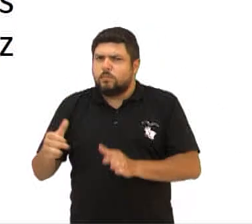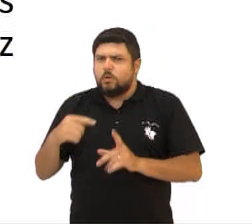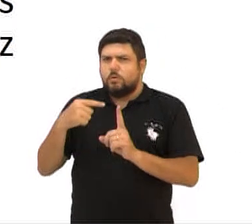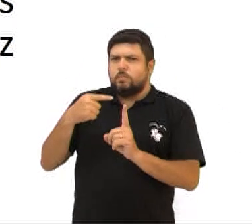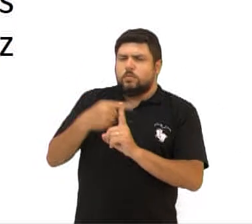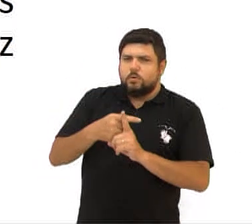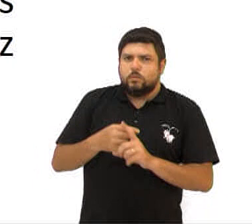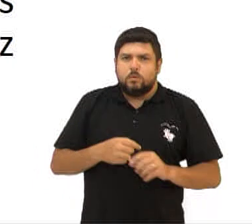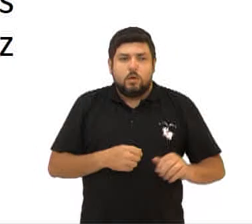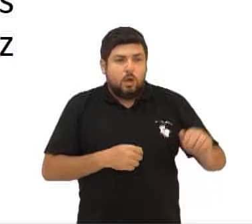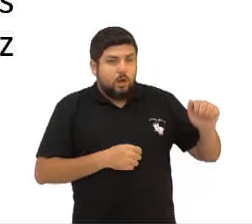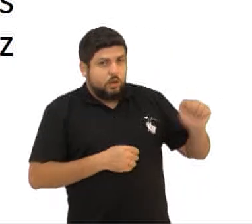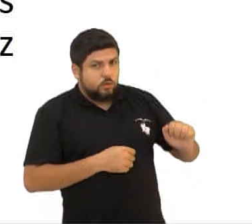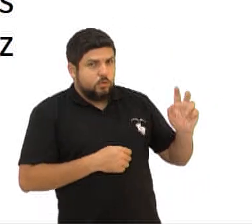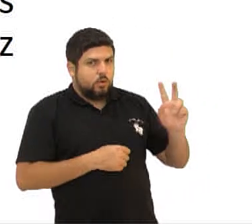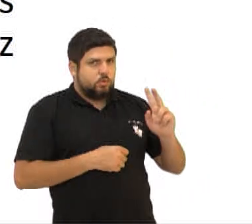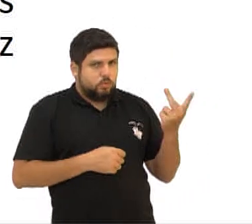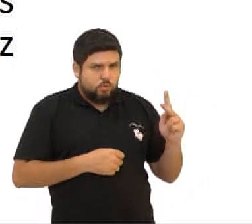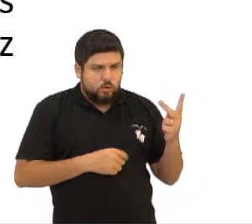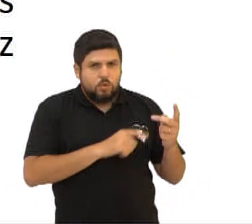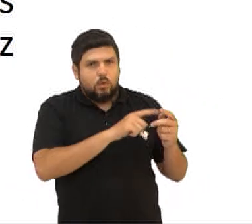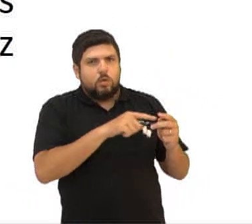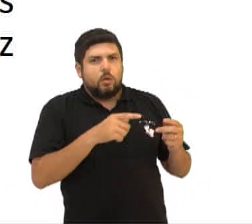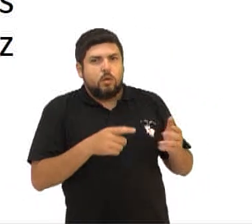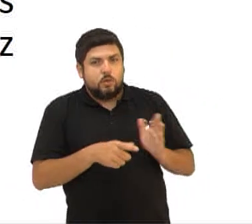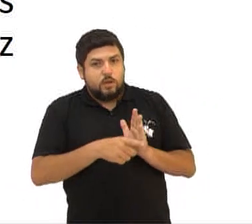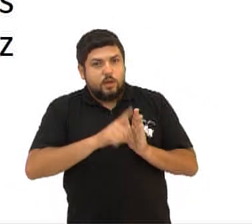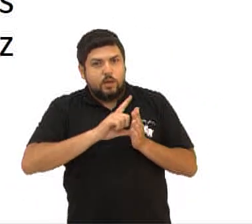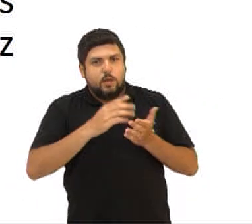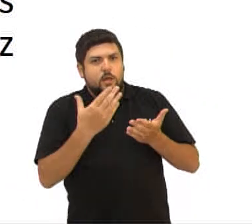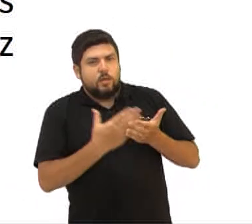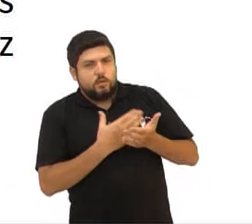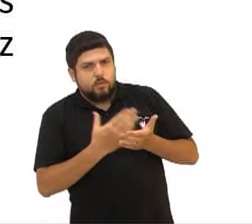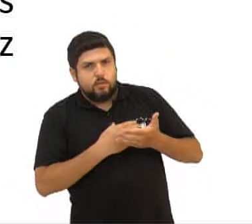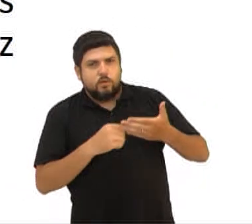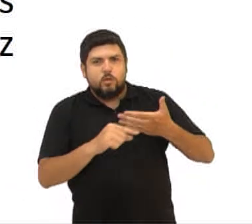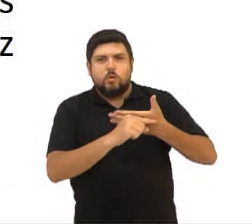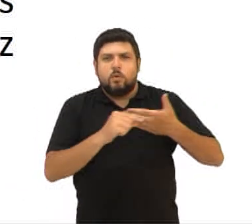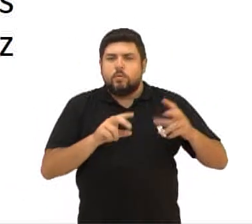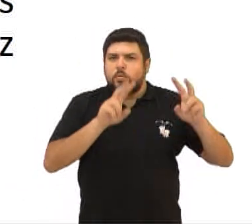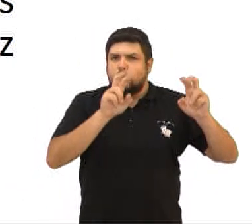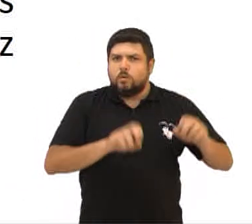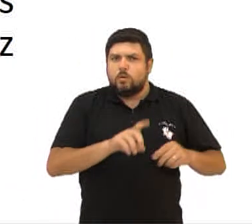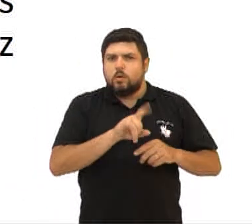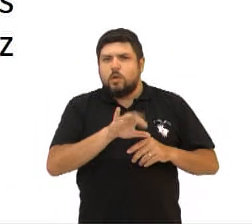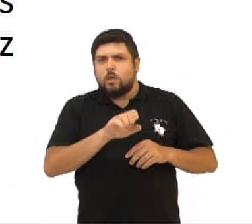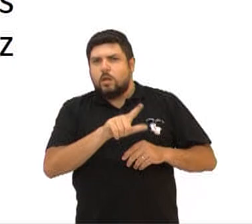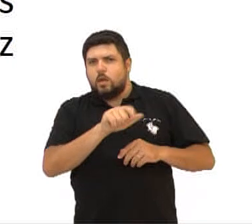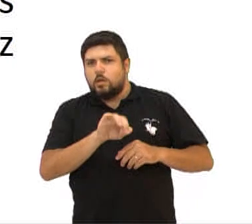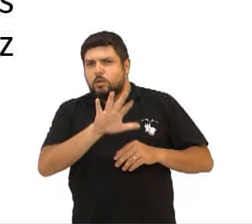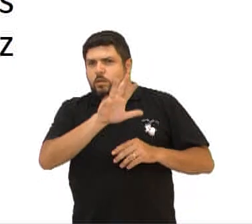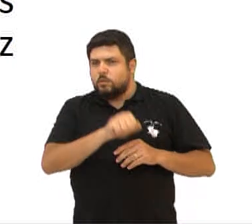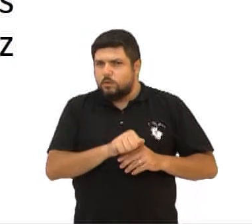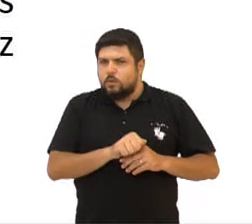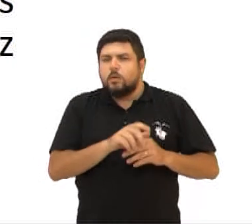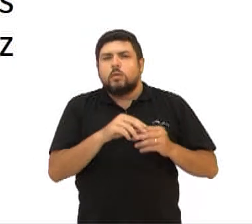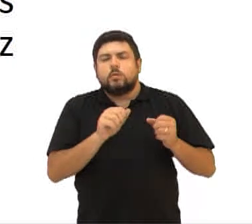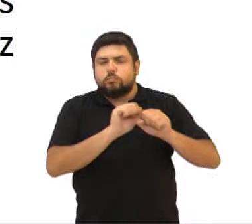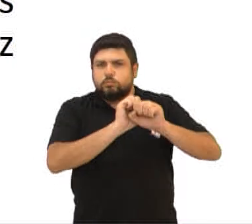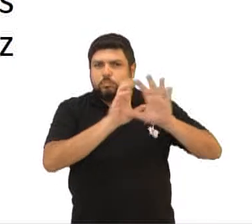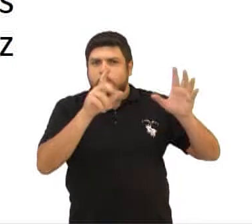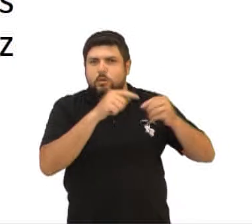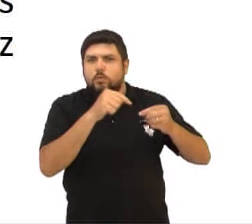o Horkheimer, no livro que a gente citou anteriormente, A Dialética do Esclarecimento, não vão ver. Então, esse é um ponto